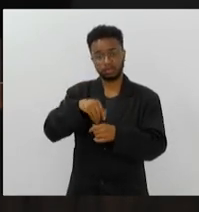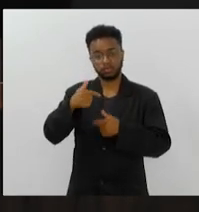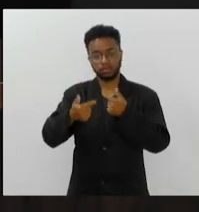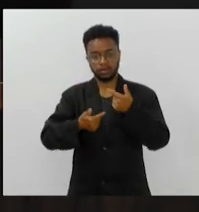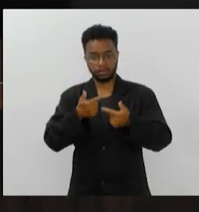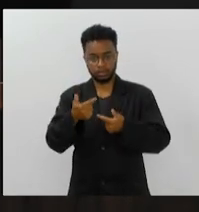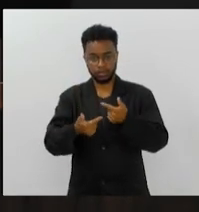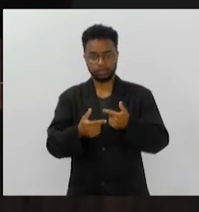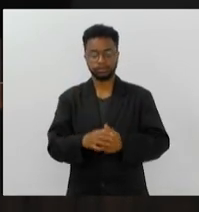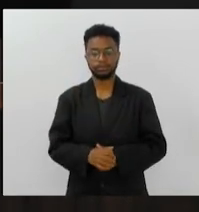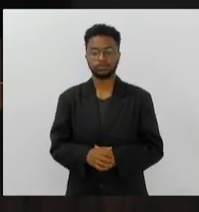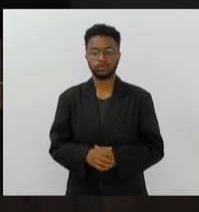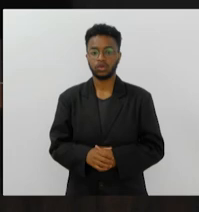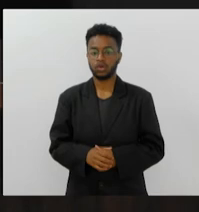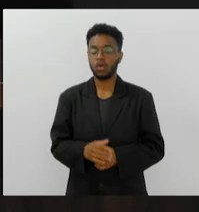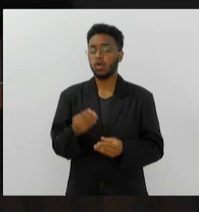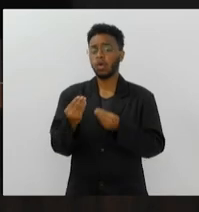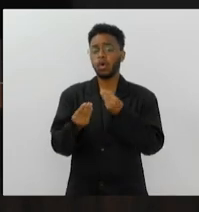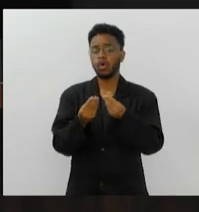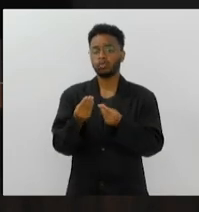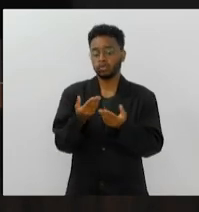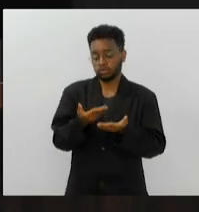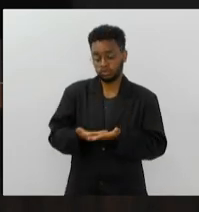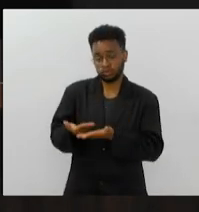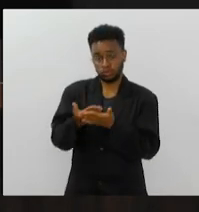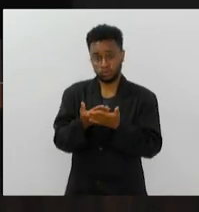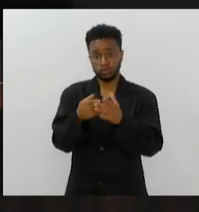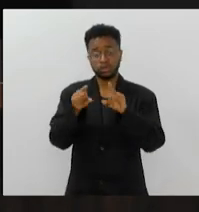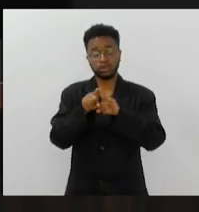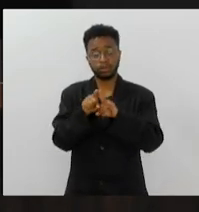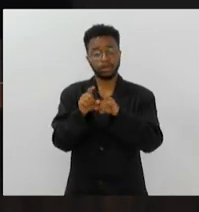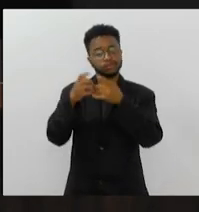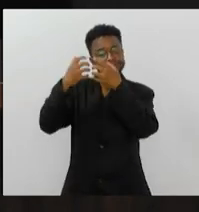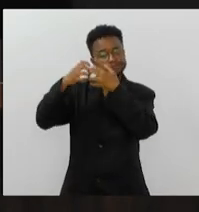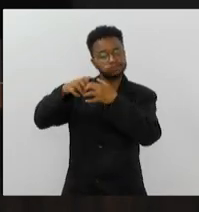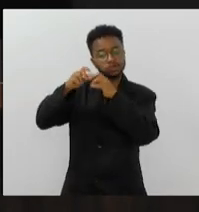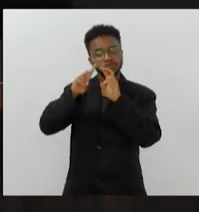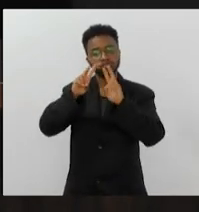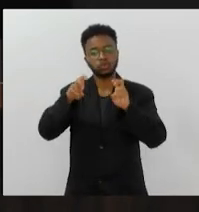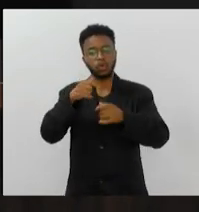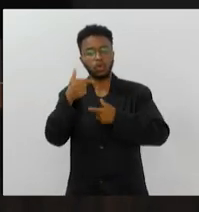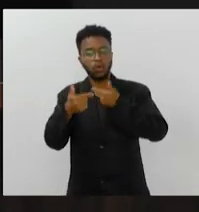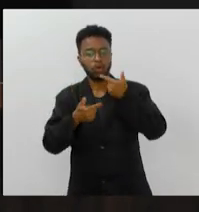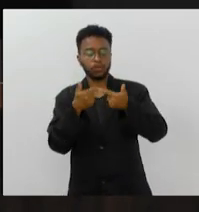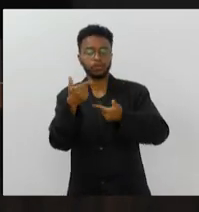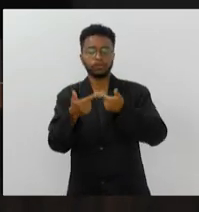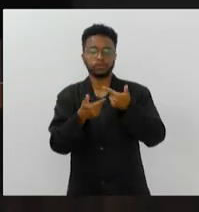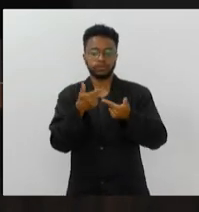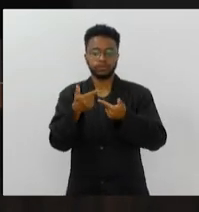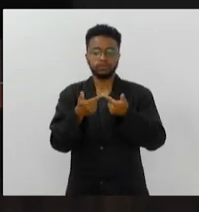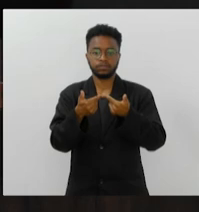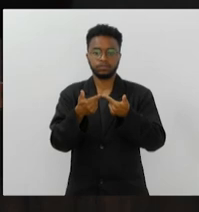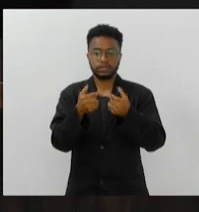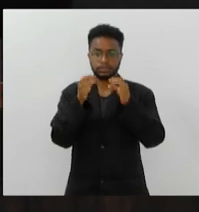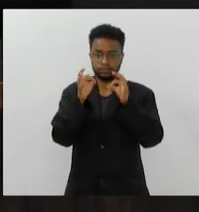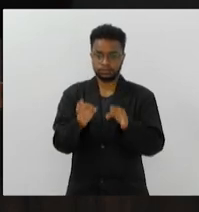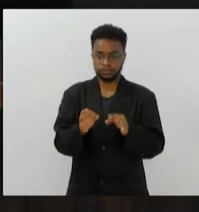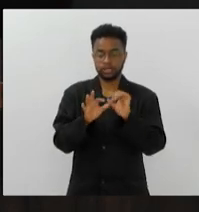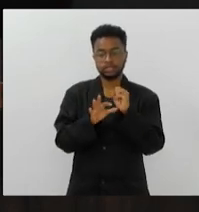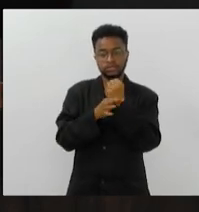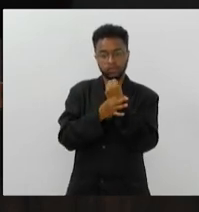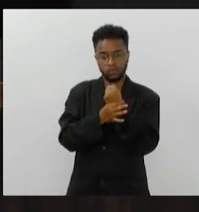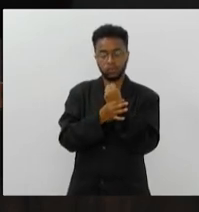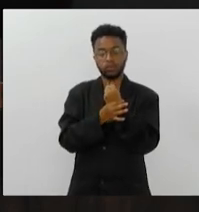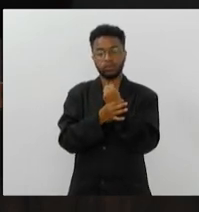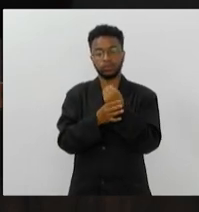trabalho, por meio do estudo e da reflexão sobre o trabalho decente, seguro e